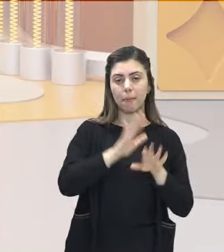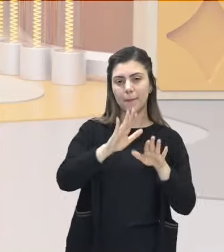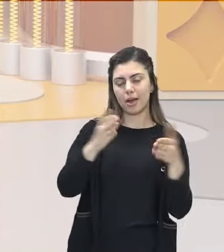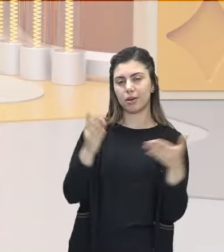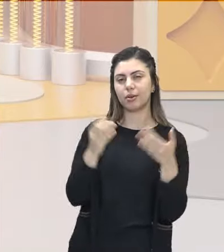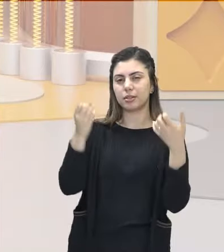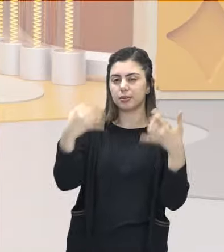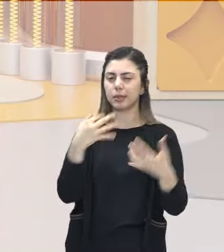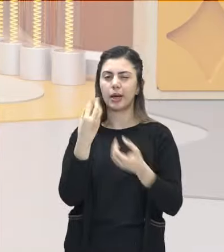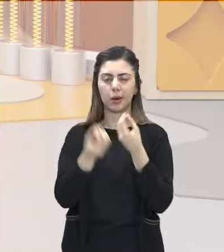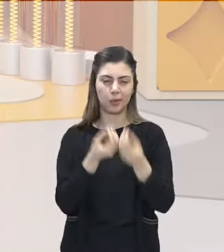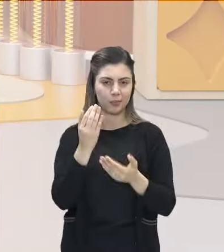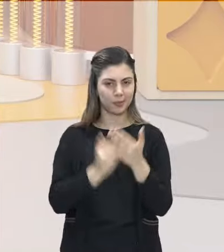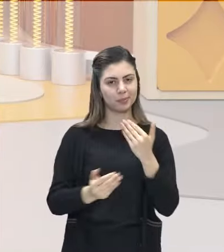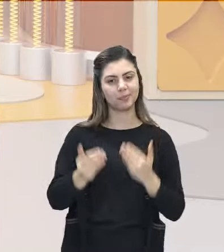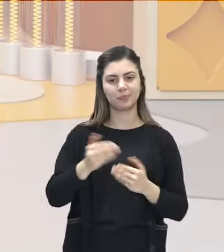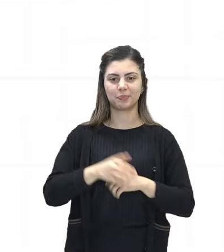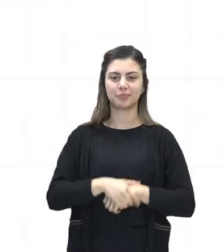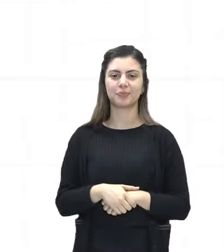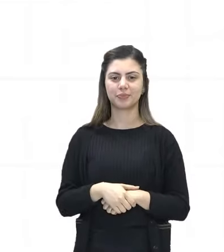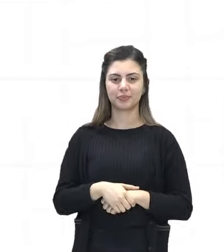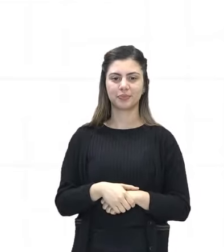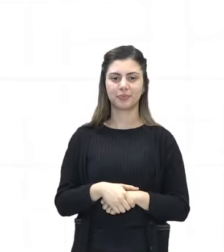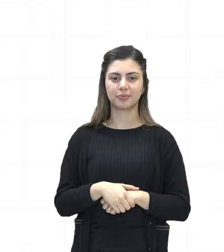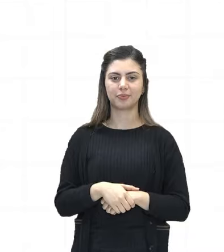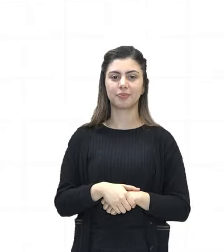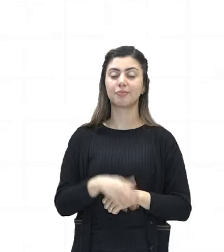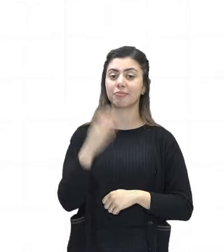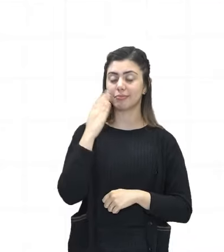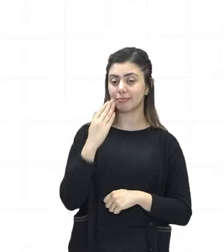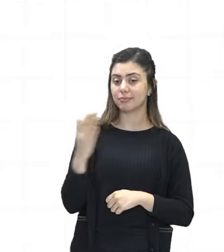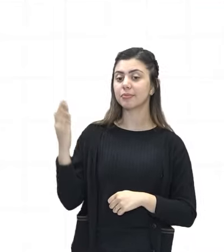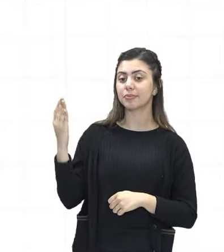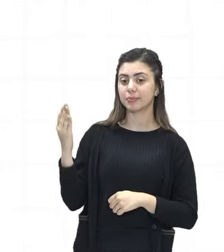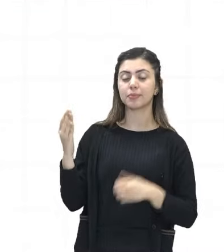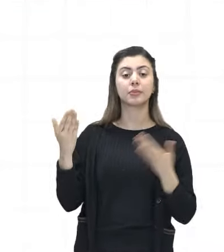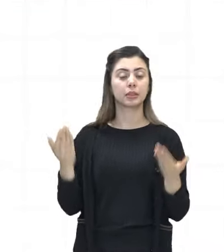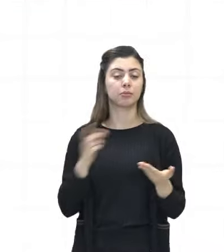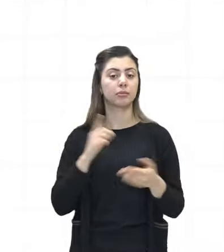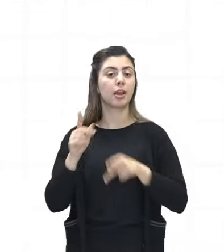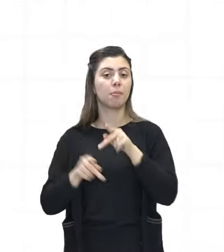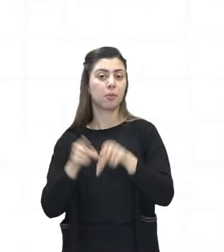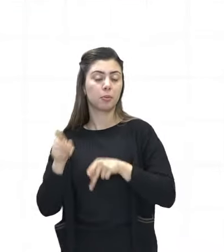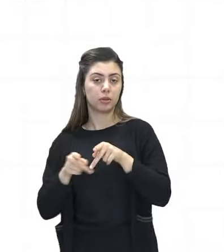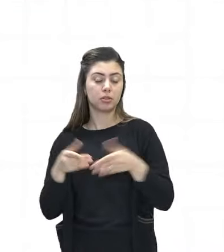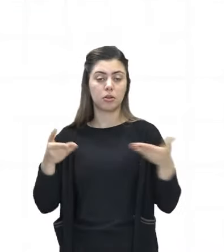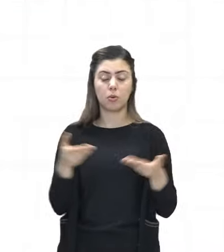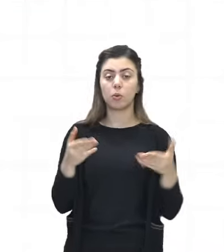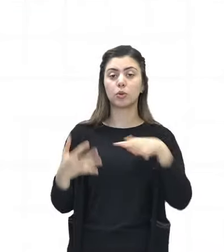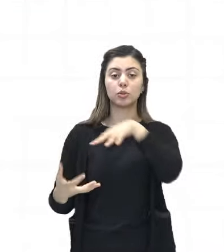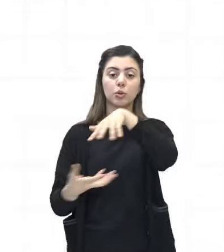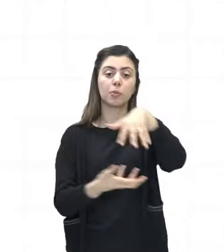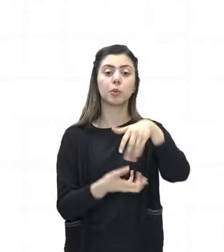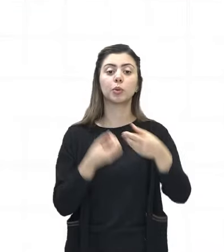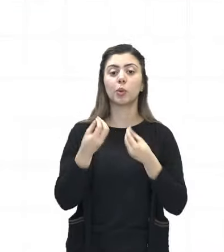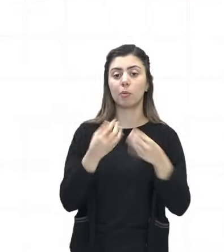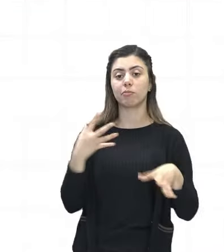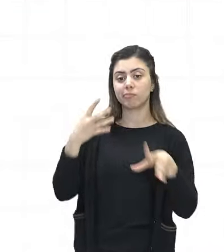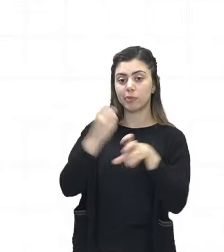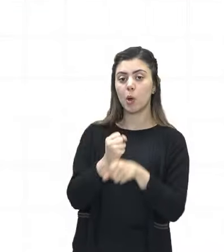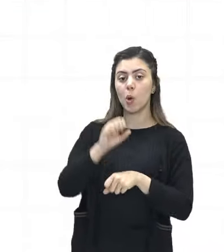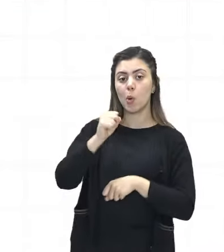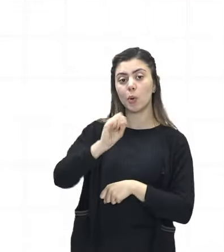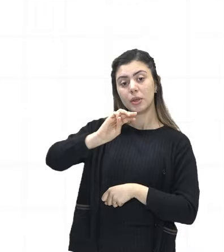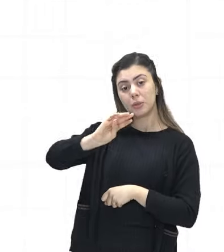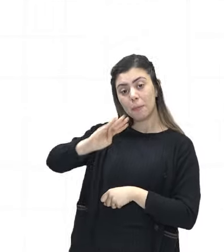funciona essa dinâmica a partir desse momento acompanhe comigo bem a gente tem a população mundial atual ali composta de aproximadamente 8